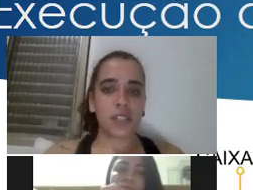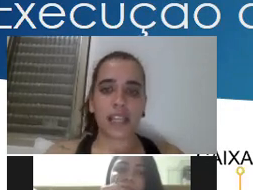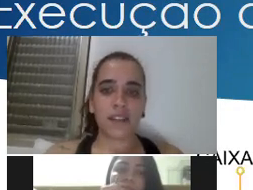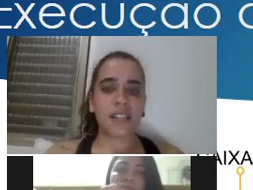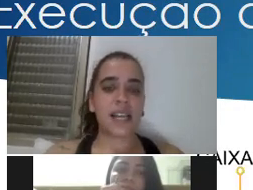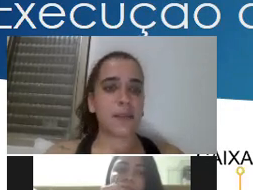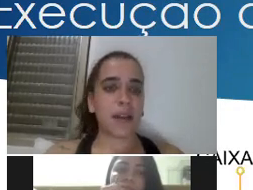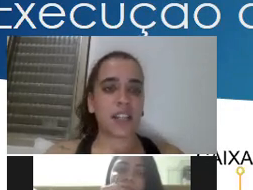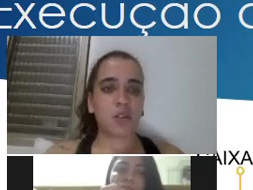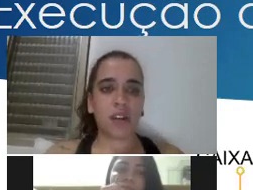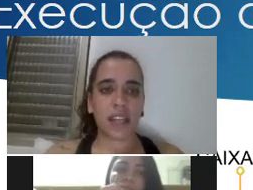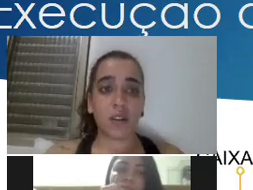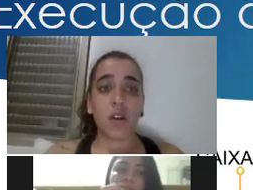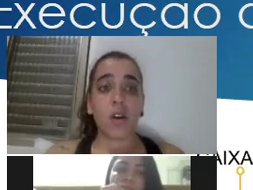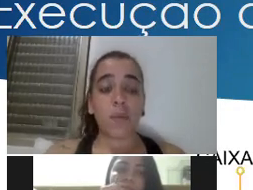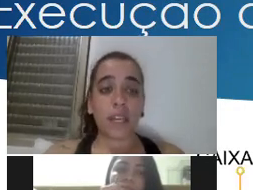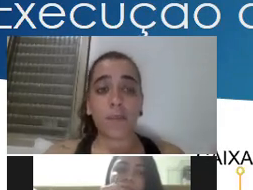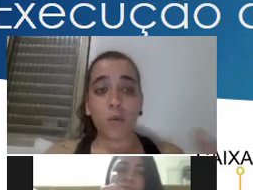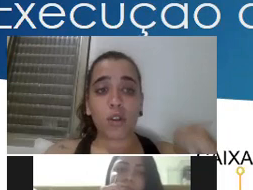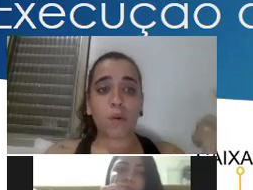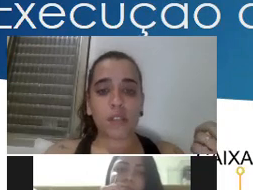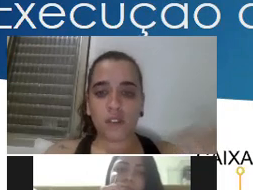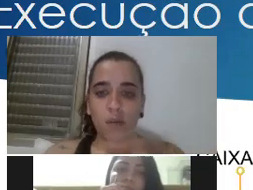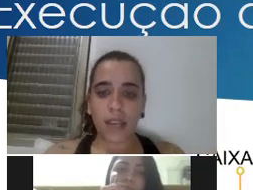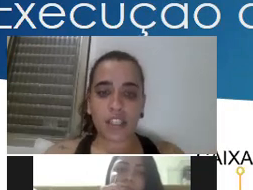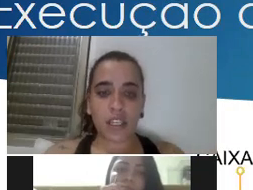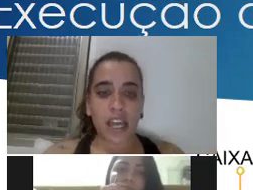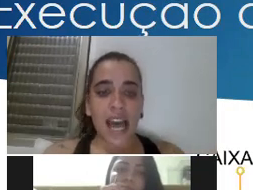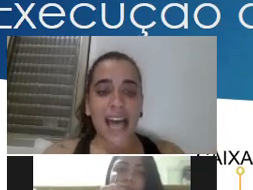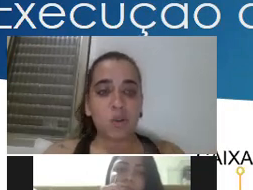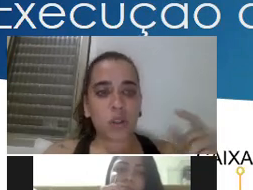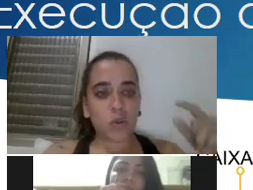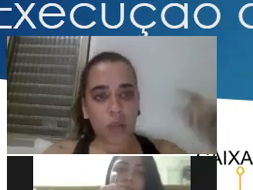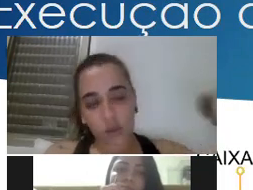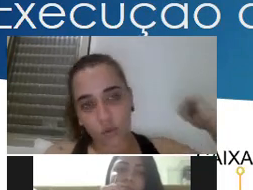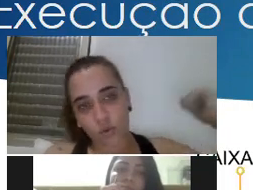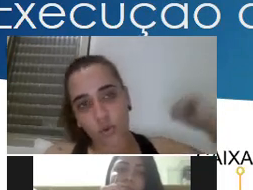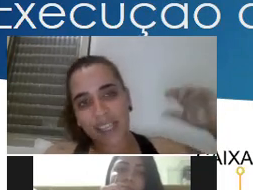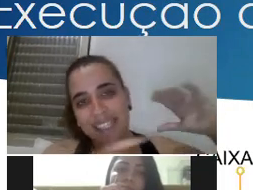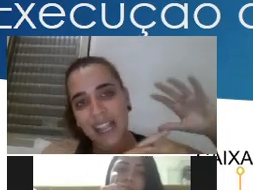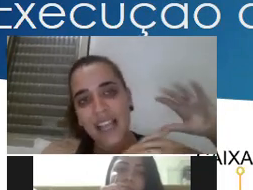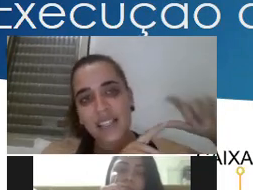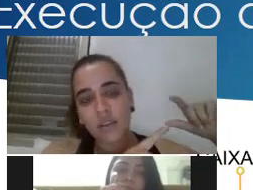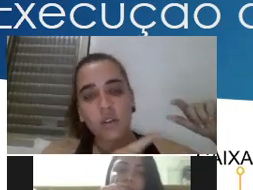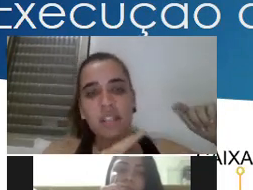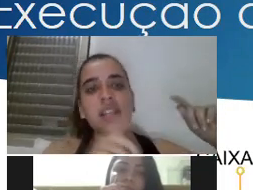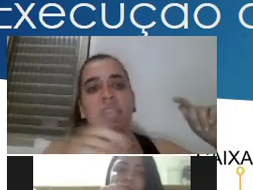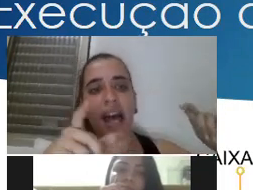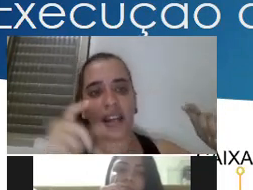impossível você atravessar essa malha de concreto. Porque muito possivelmente a sua